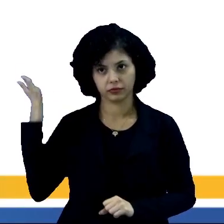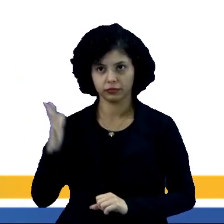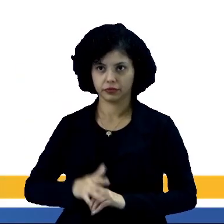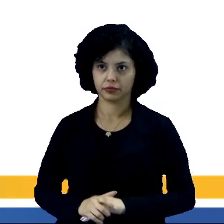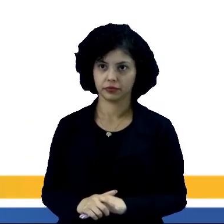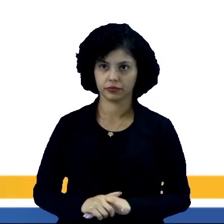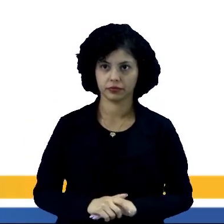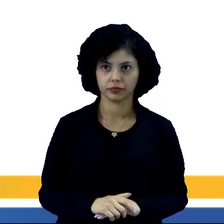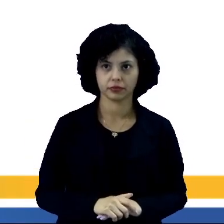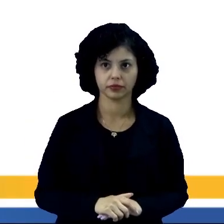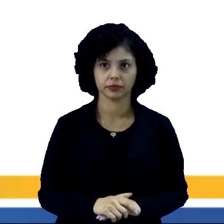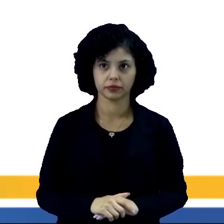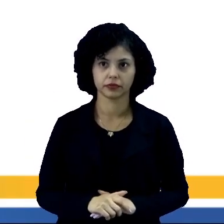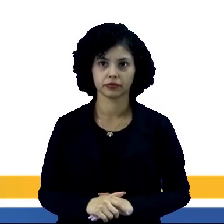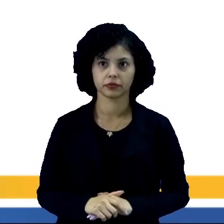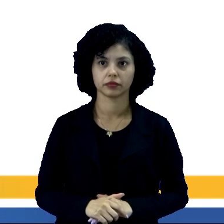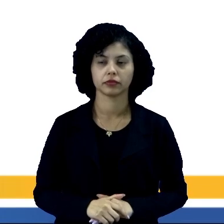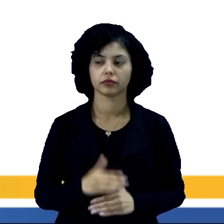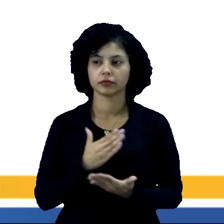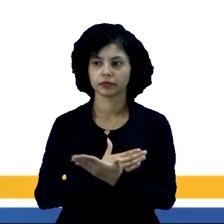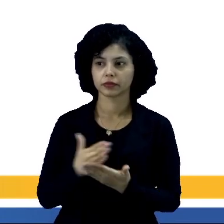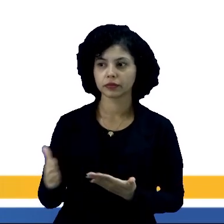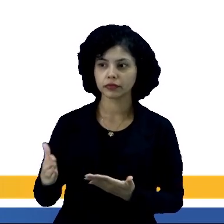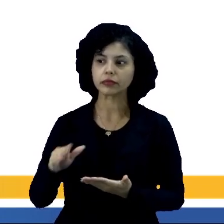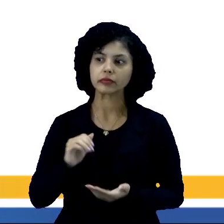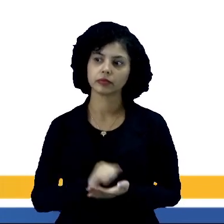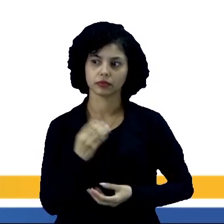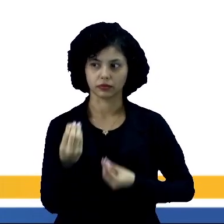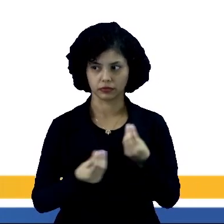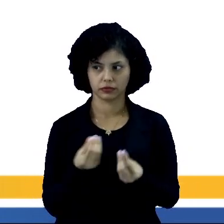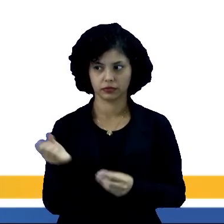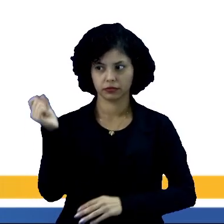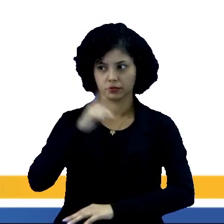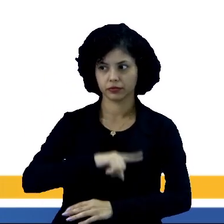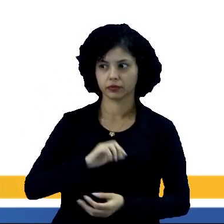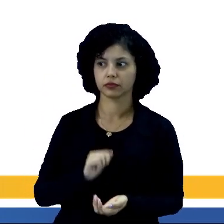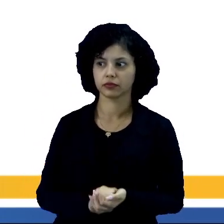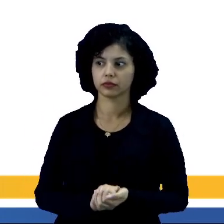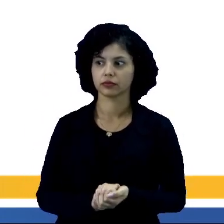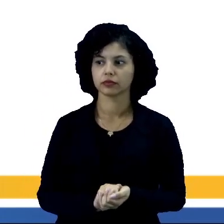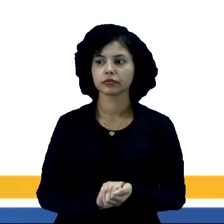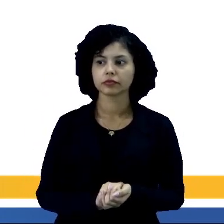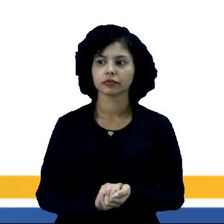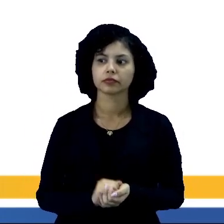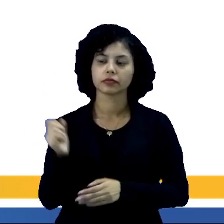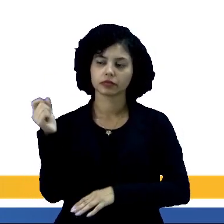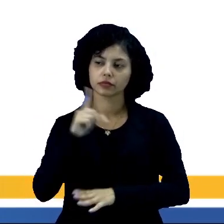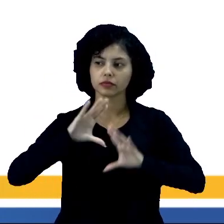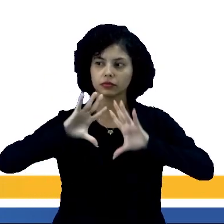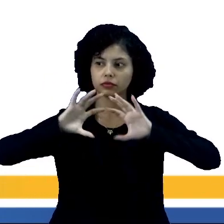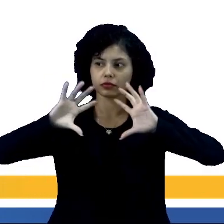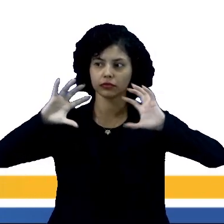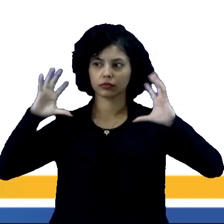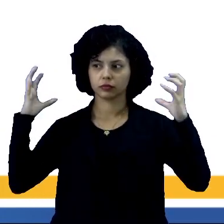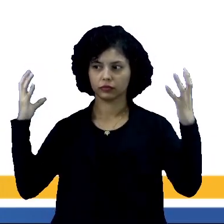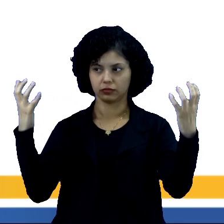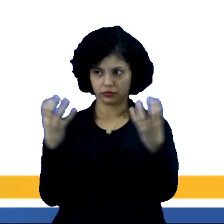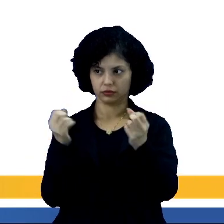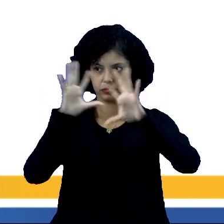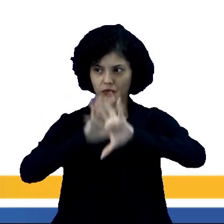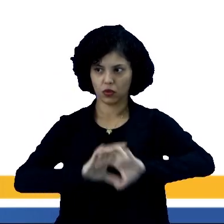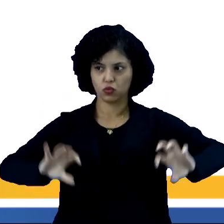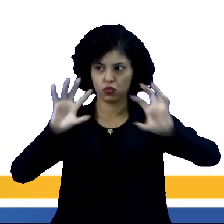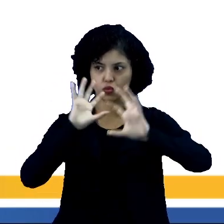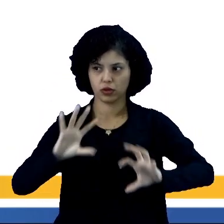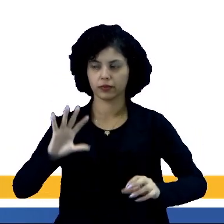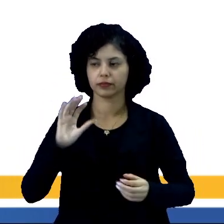ocorra. E aí no começo, como que era o Sol? No começo, o Sol ele era uma gigantesca nuvem de